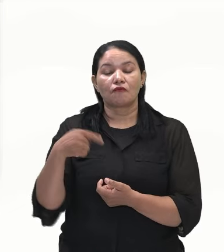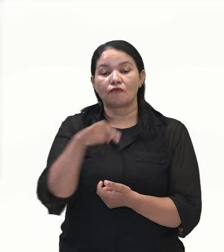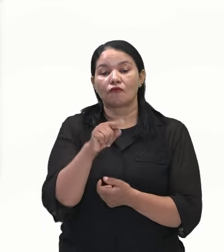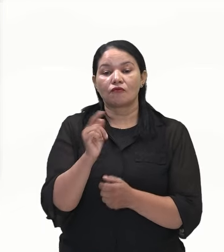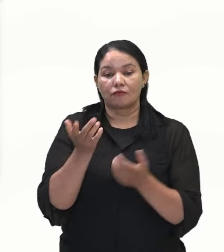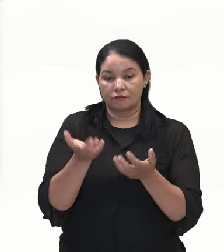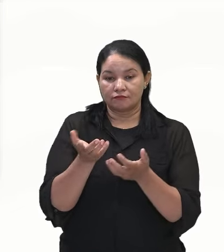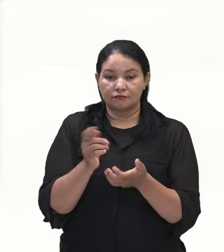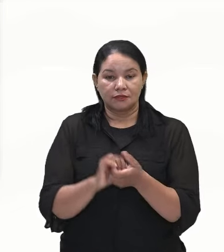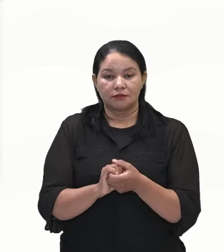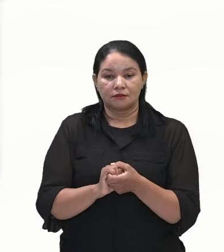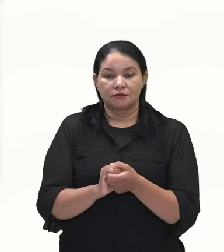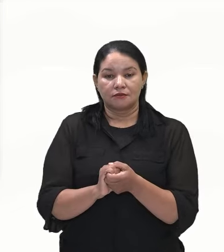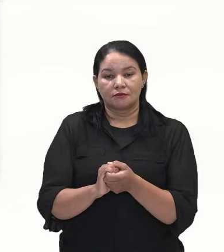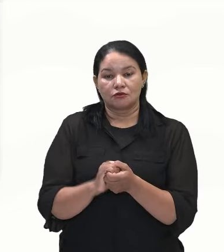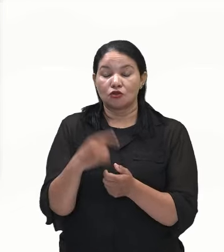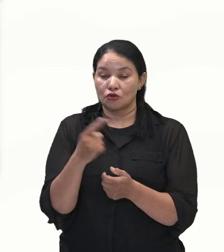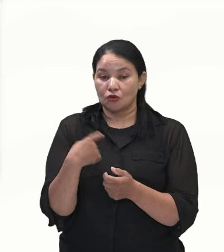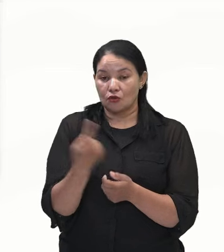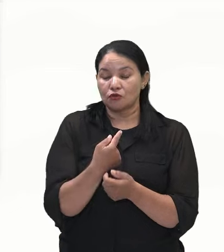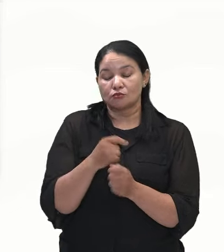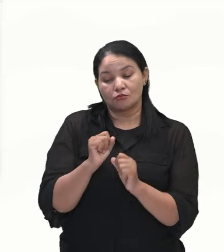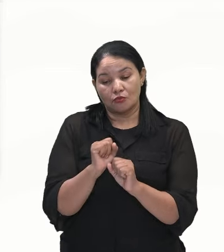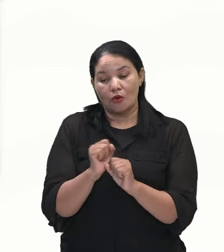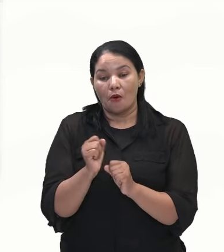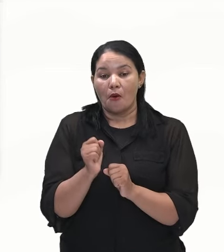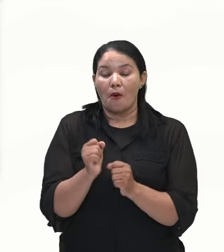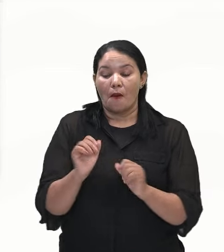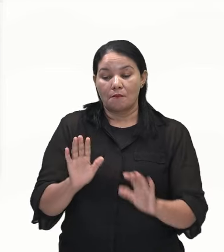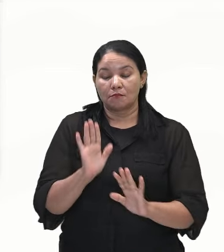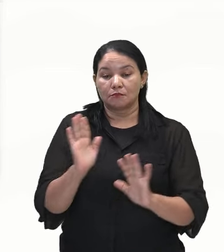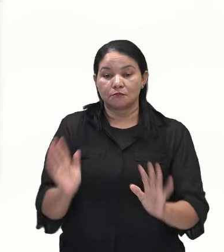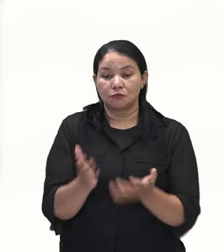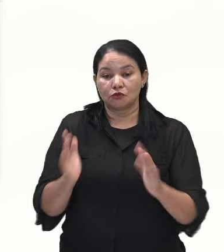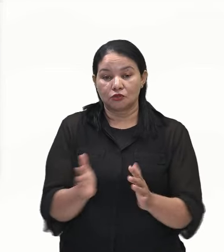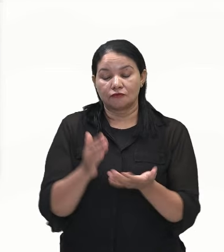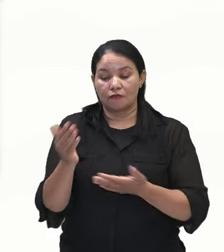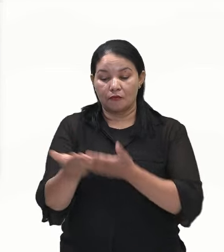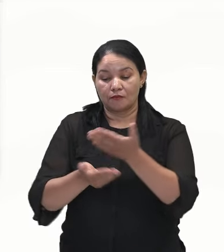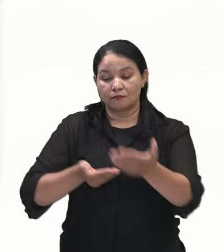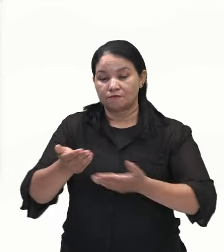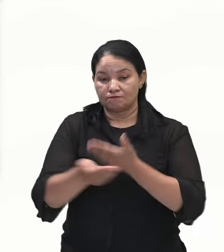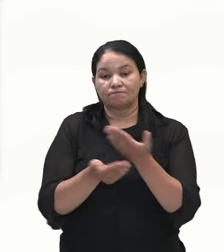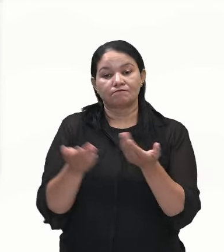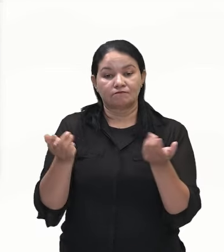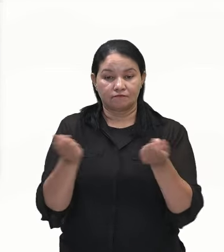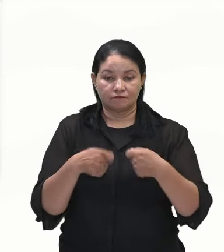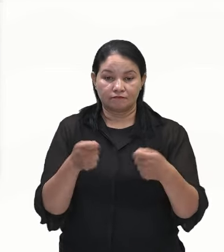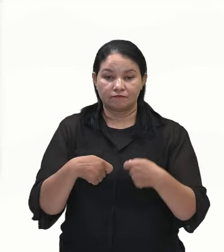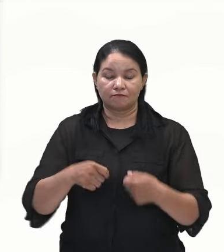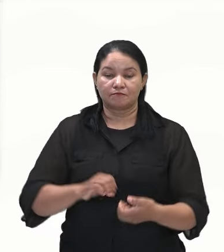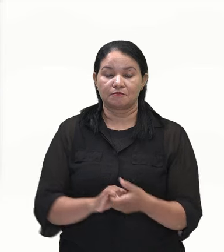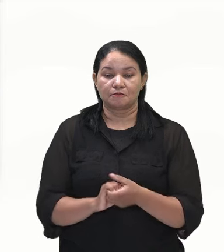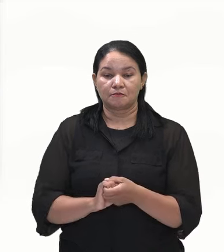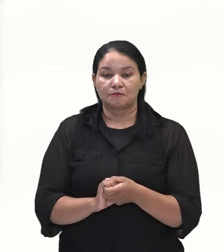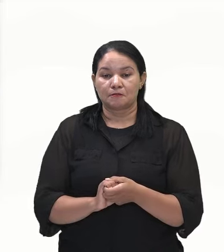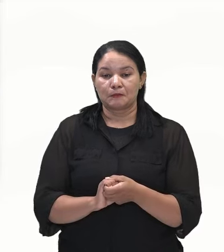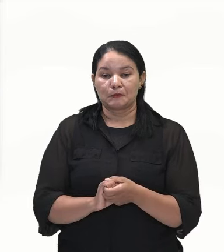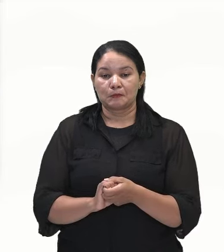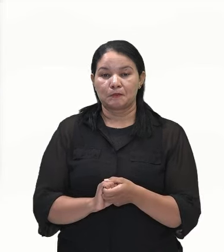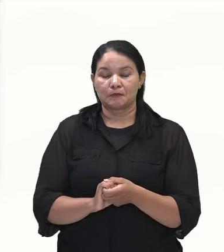motivate each other. Nós podemos motivar um ao outro. We can motivate each other. Nós podemos motivar um